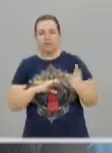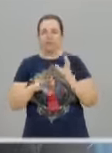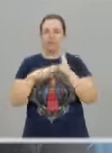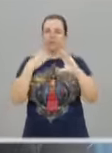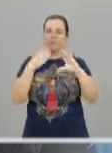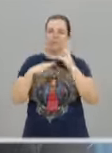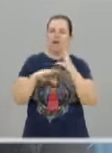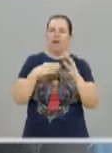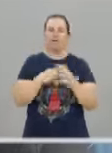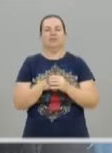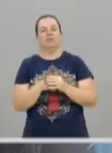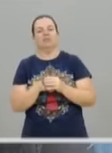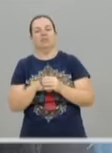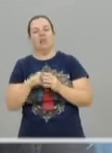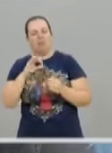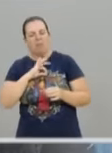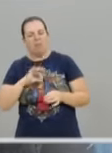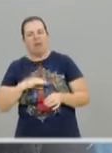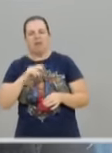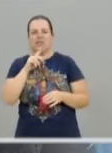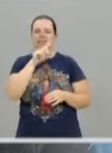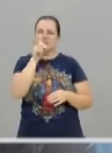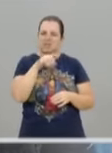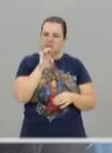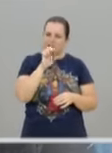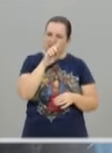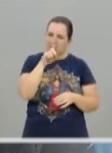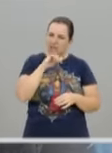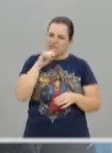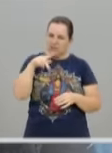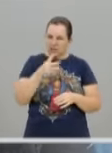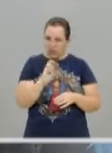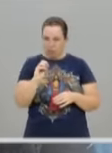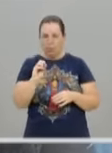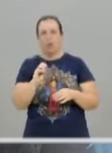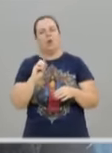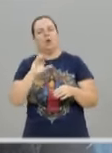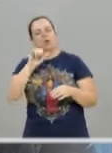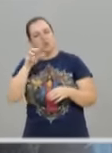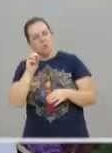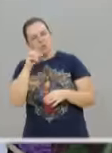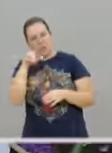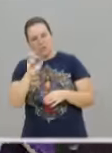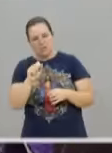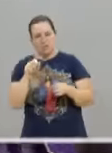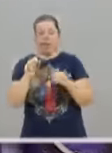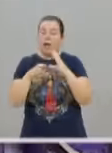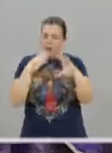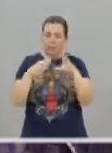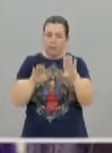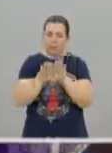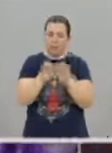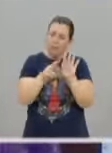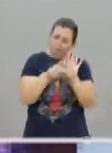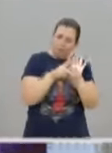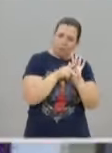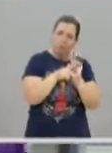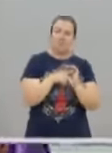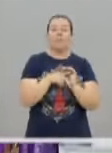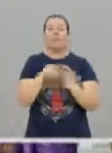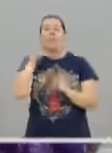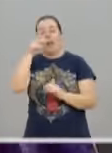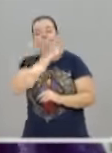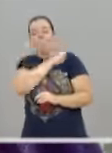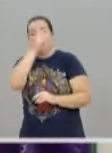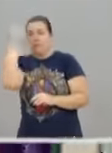Zezinho e tantos outros padre Joãozinho padres que comunicam pela música em Aparecida a gente vê como no meio de tudo isso